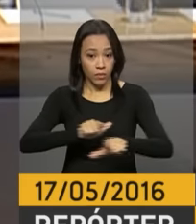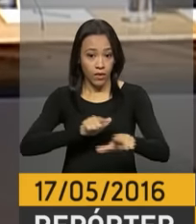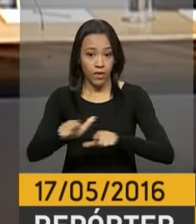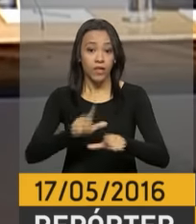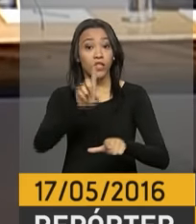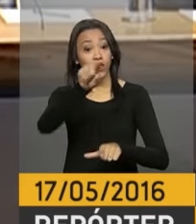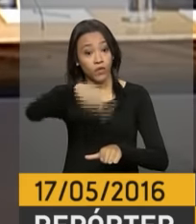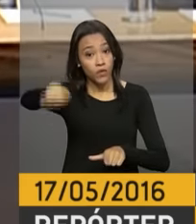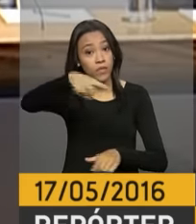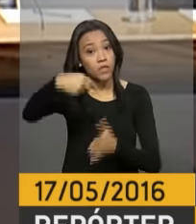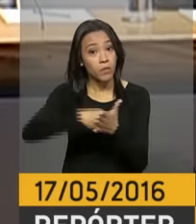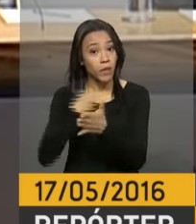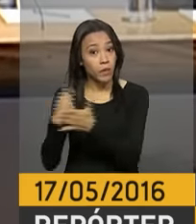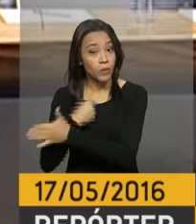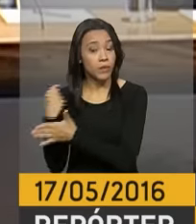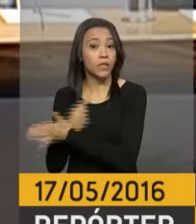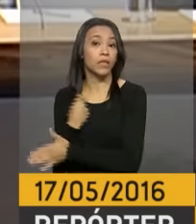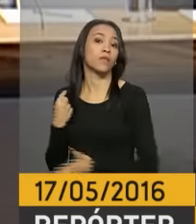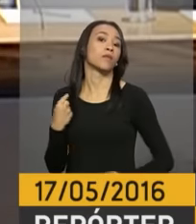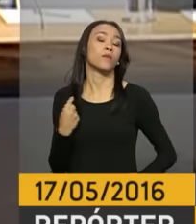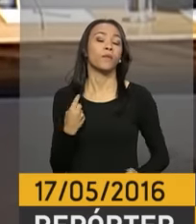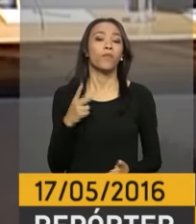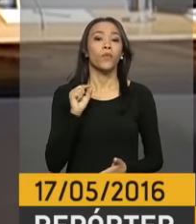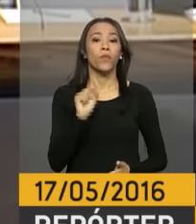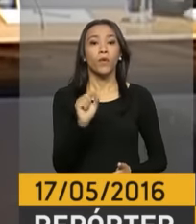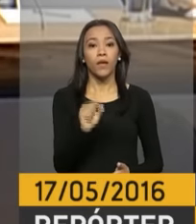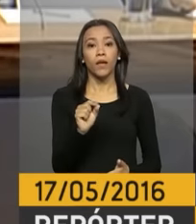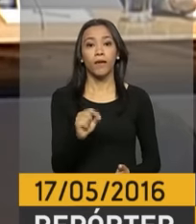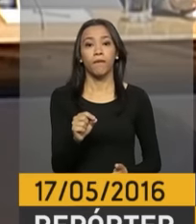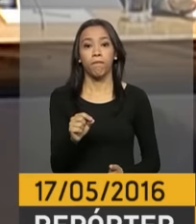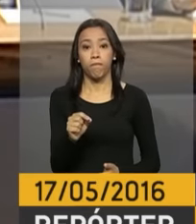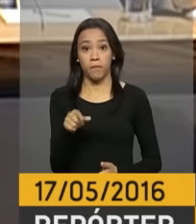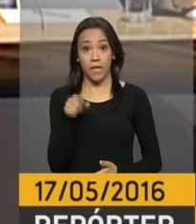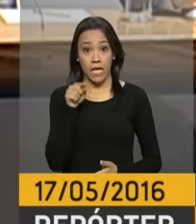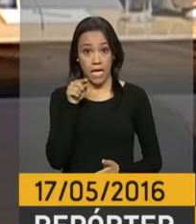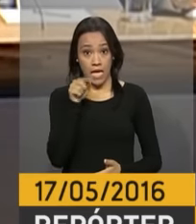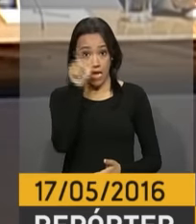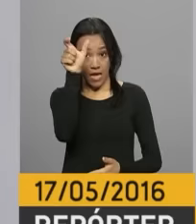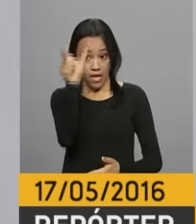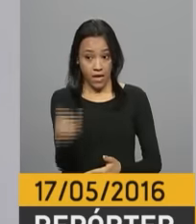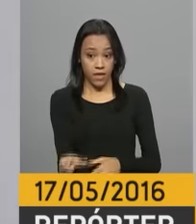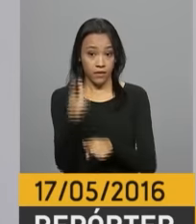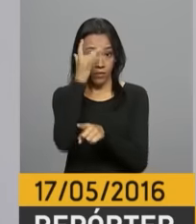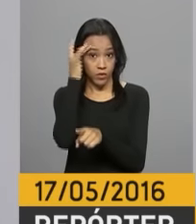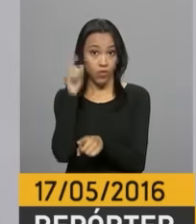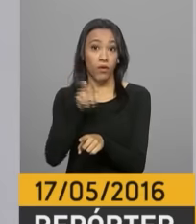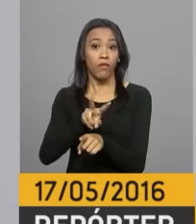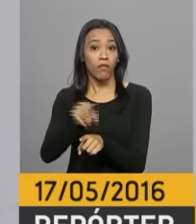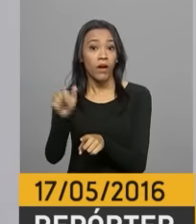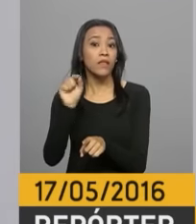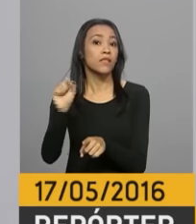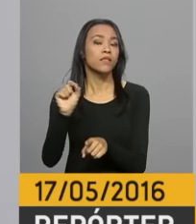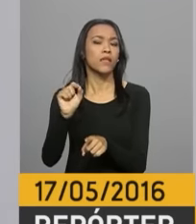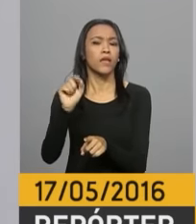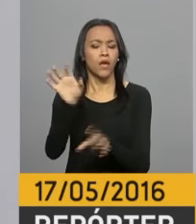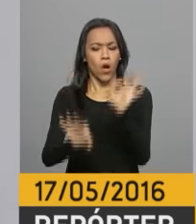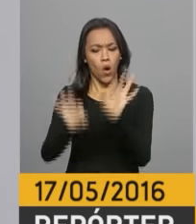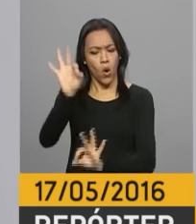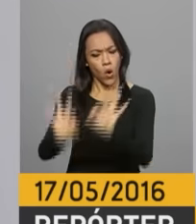estavam perguntando antecipadamente, o Hamilton vai exatamente ser o